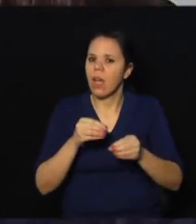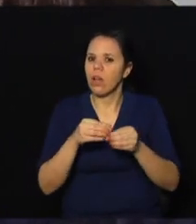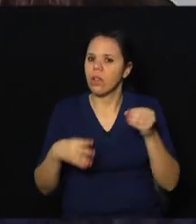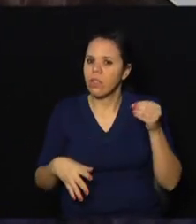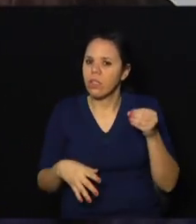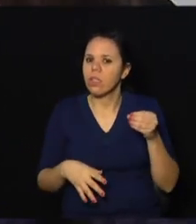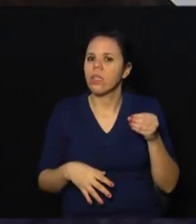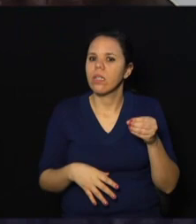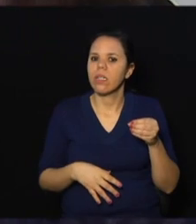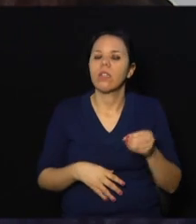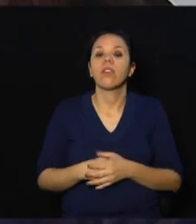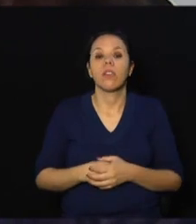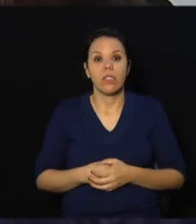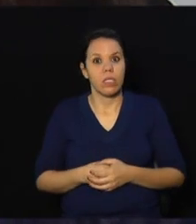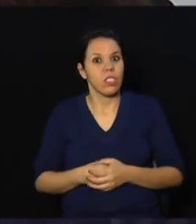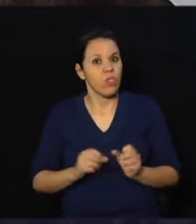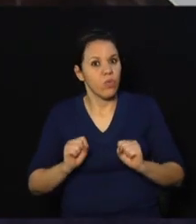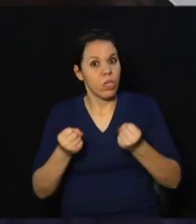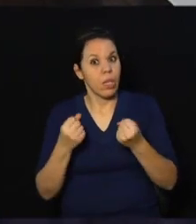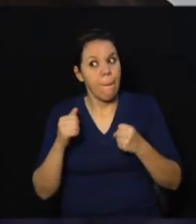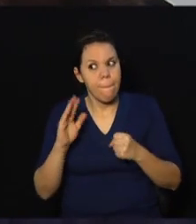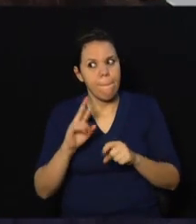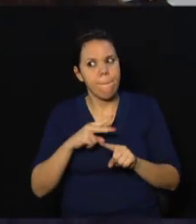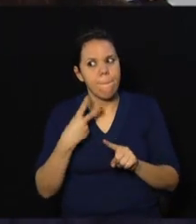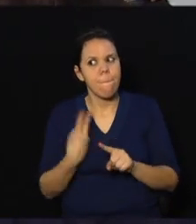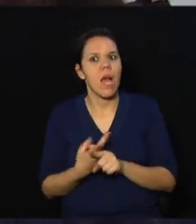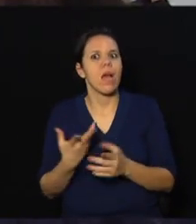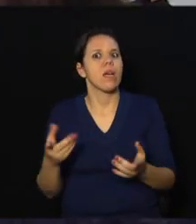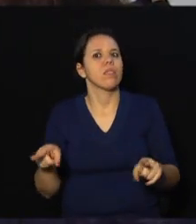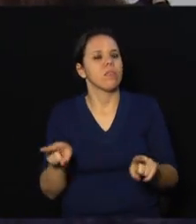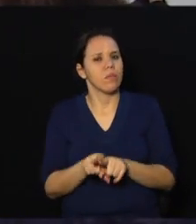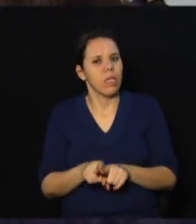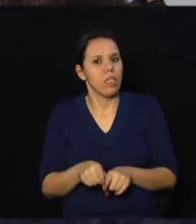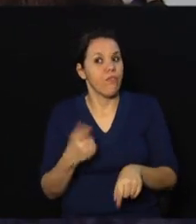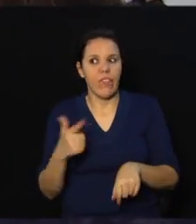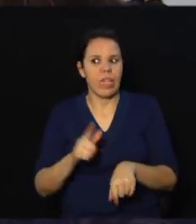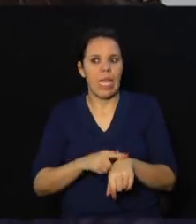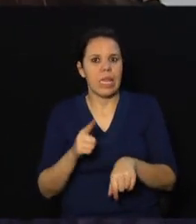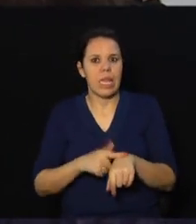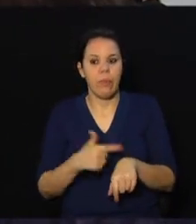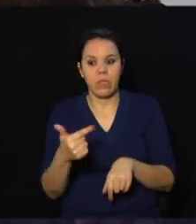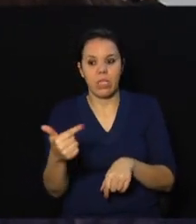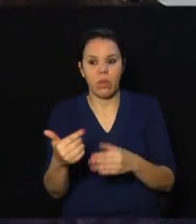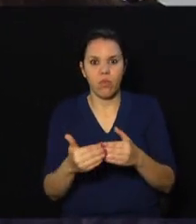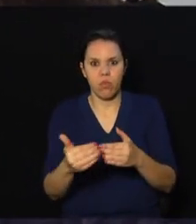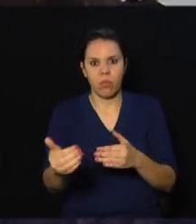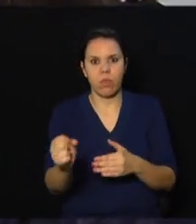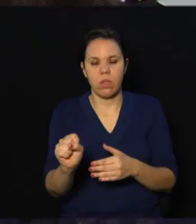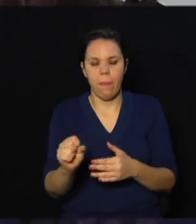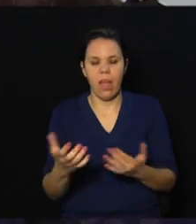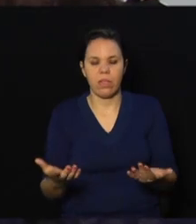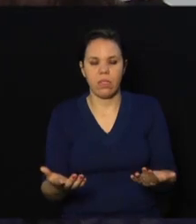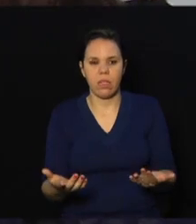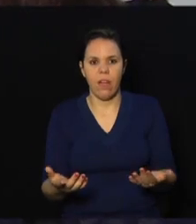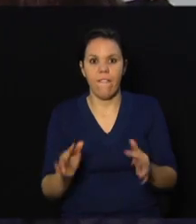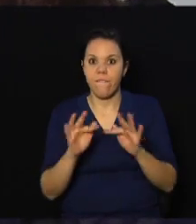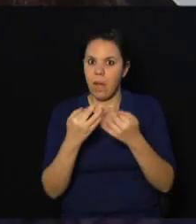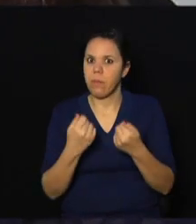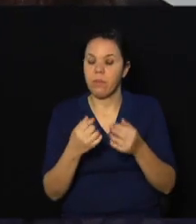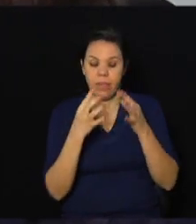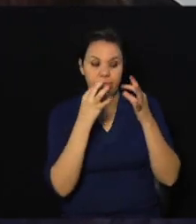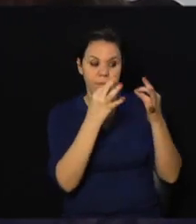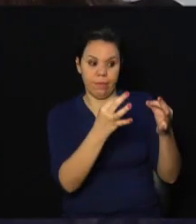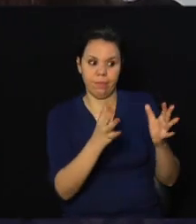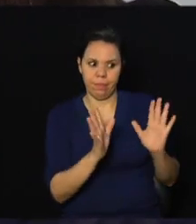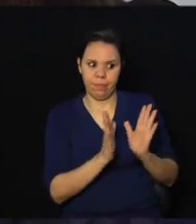atrás de algumas dificuldades? Sim, porque ele não vai ter esse tempo no segundo semestre, né? Então, a família tem que muito mais ouvir